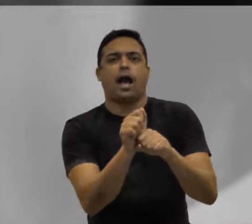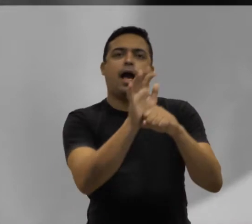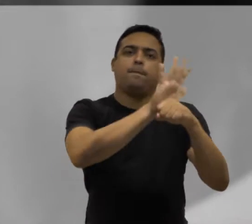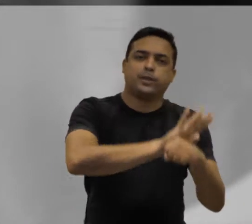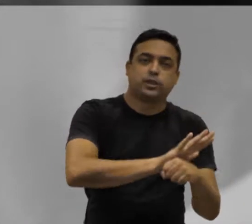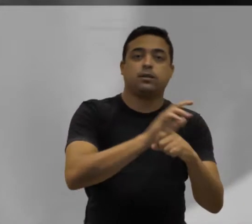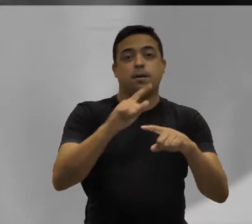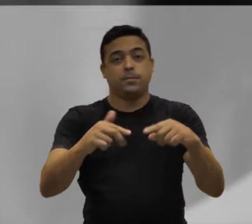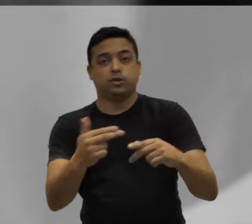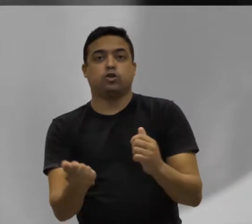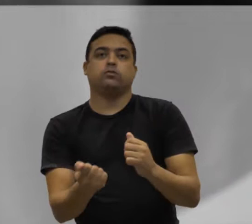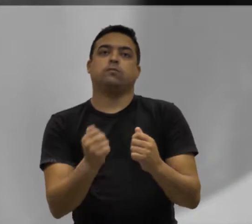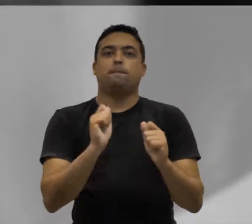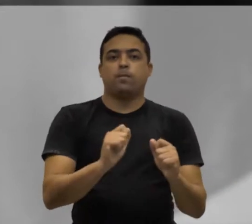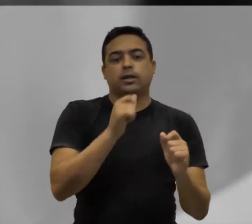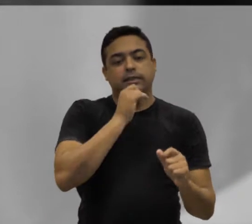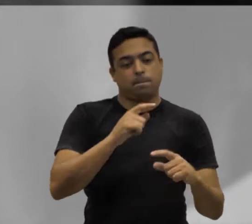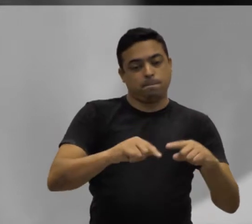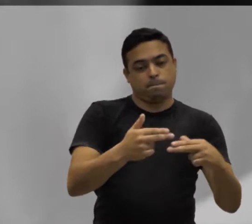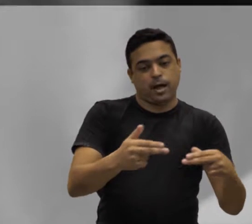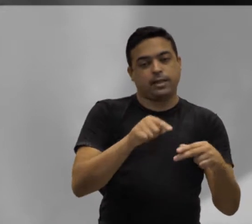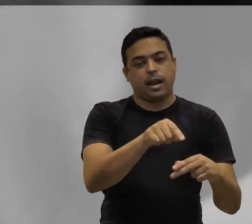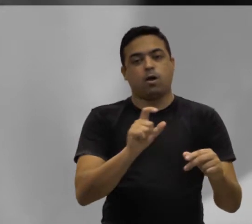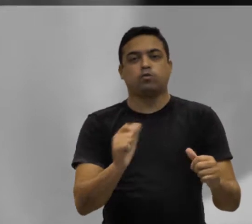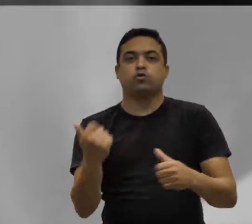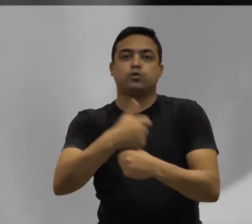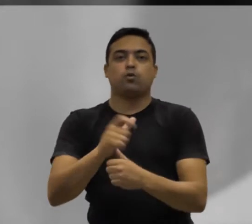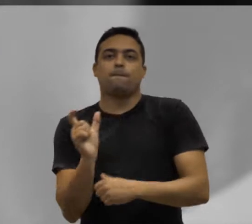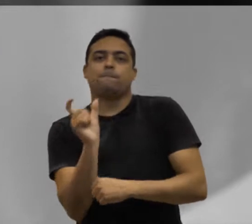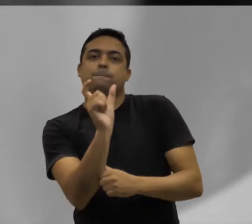os objetos substituídos pela palavra que o representa.